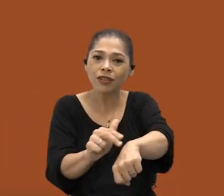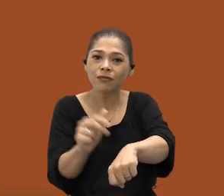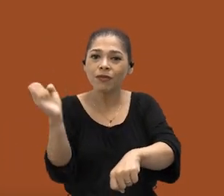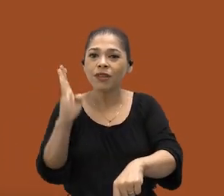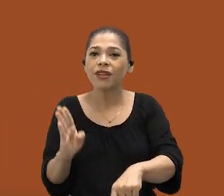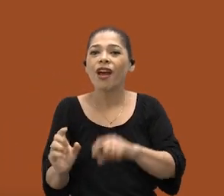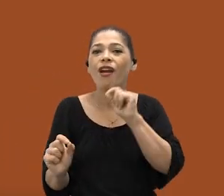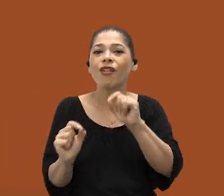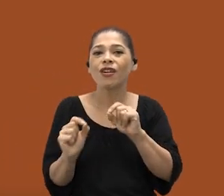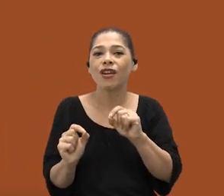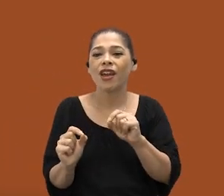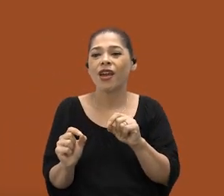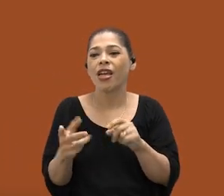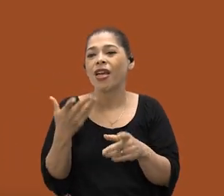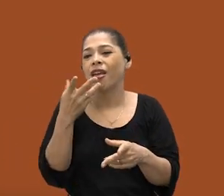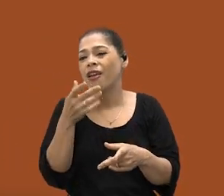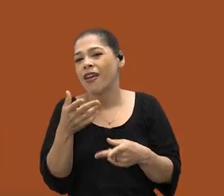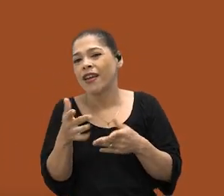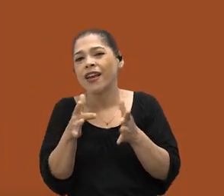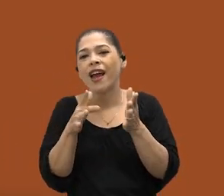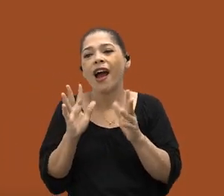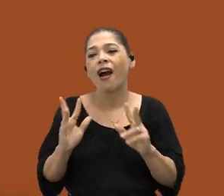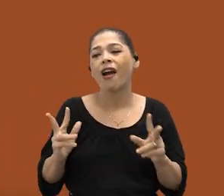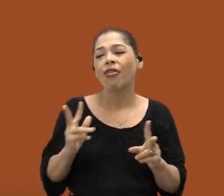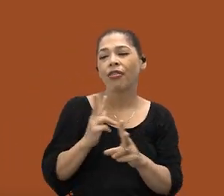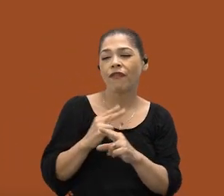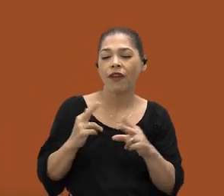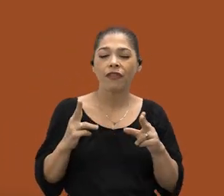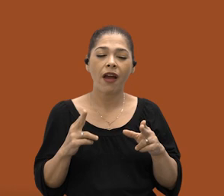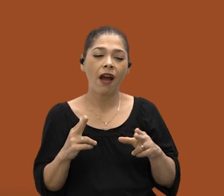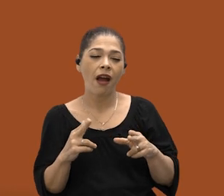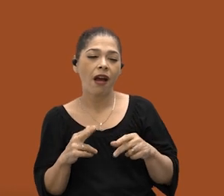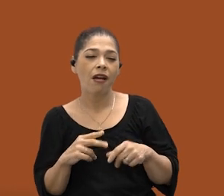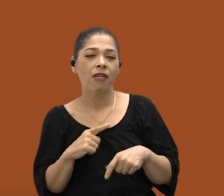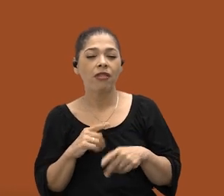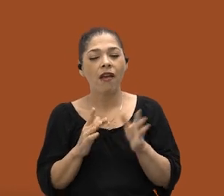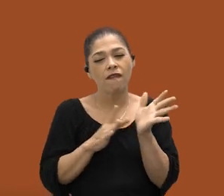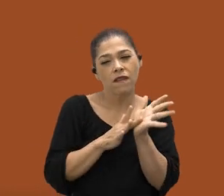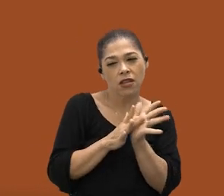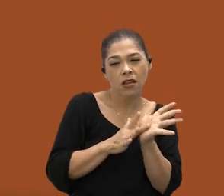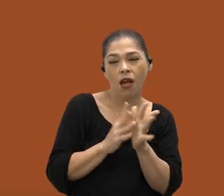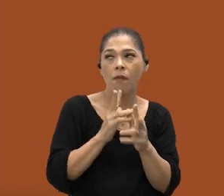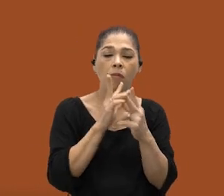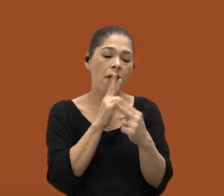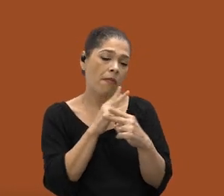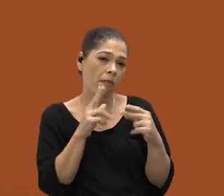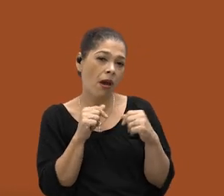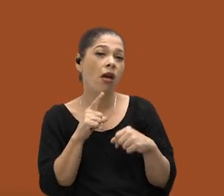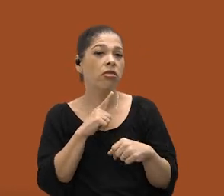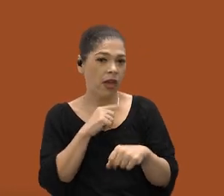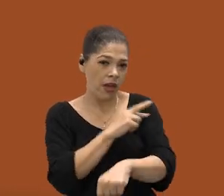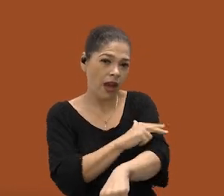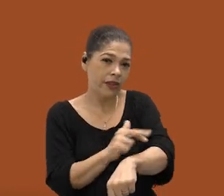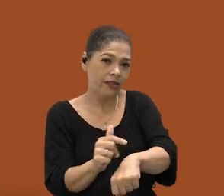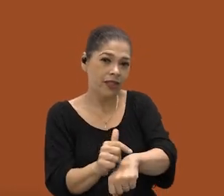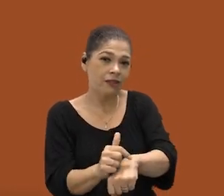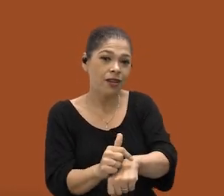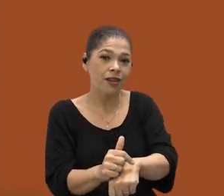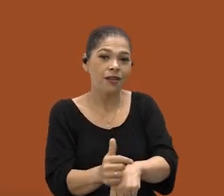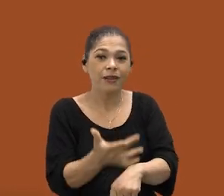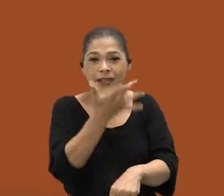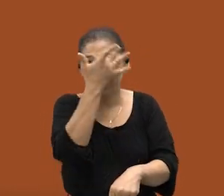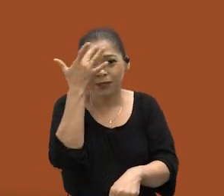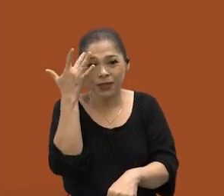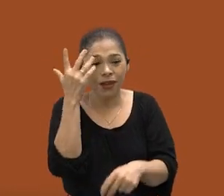aquela onda cordial né o racismo acontece mas tem milindro e tem tem tem como